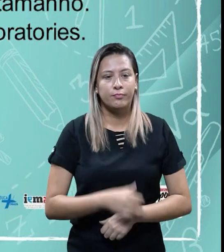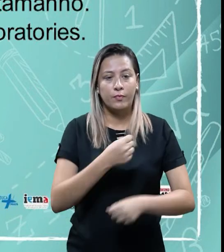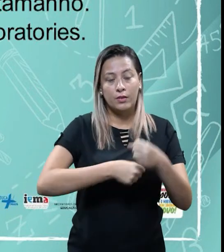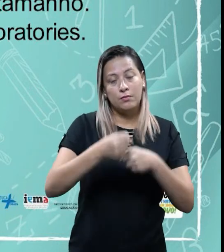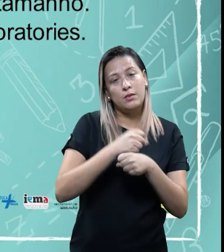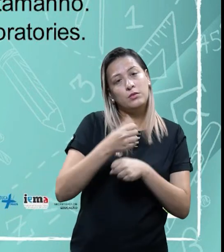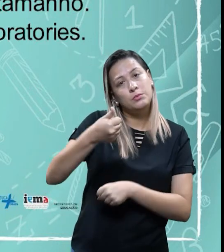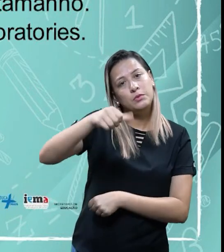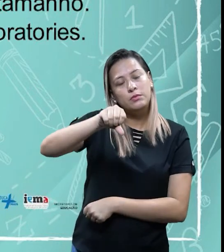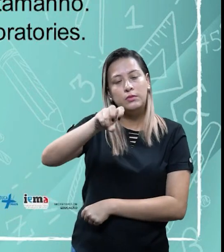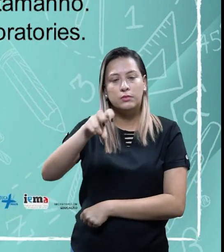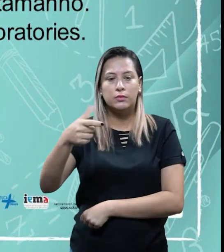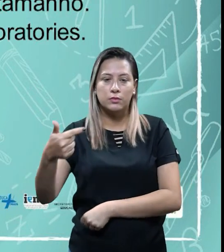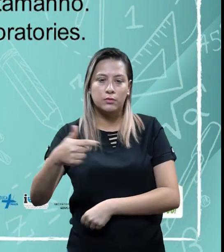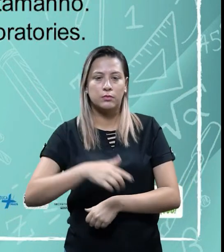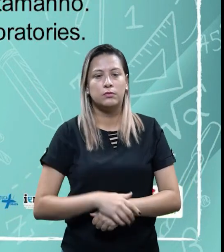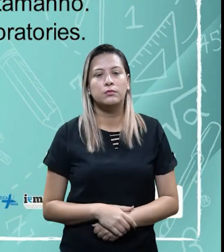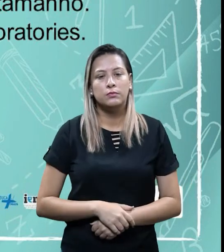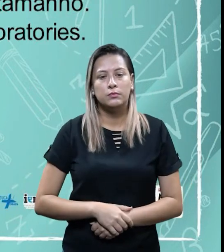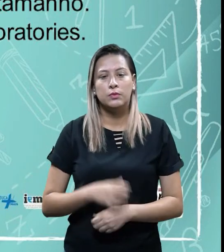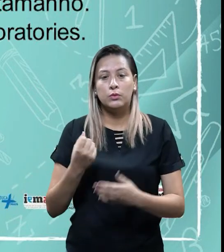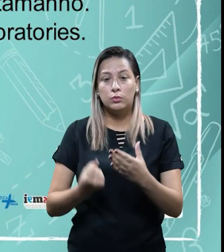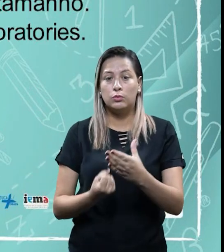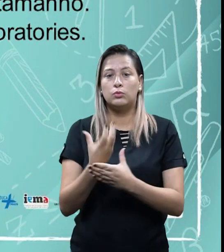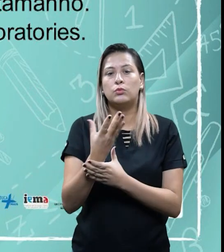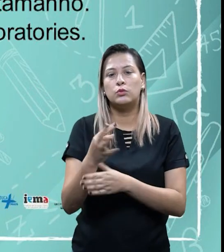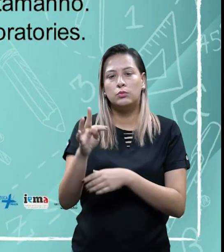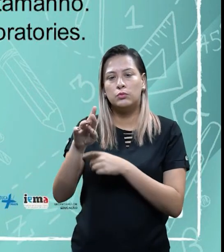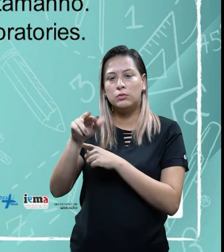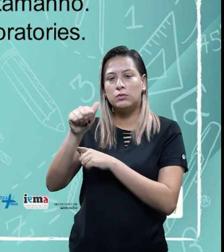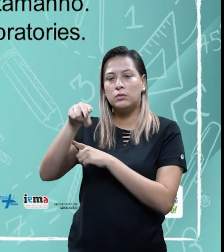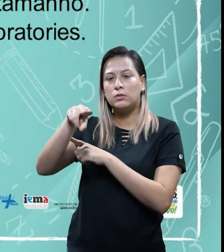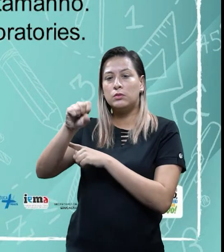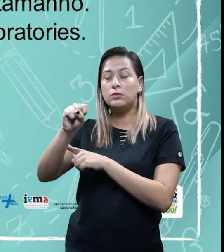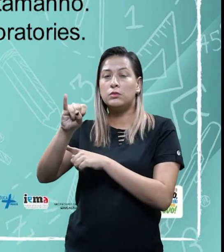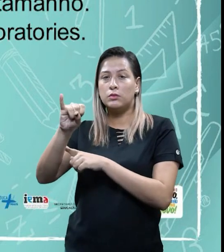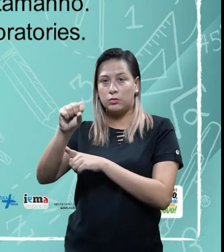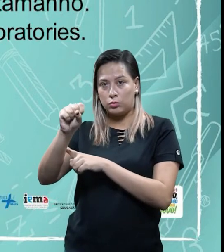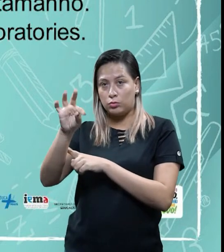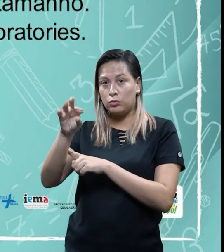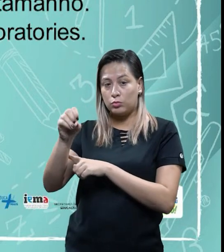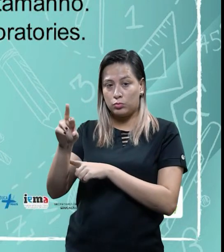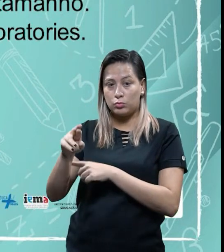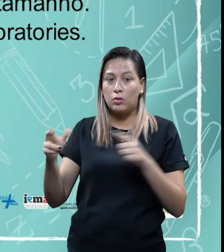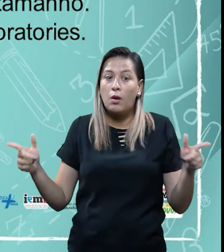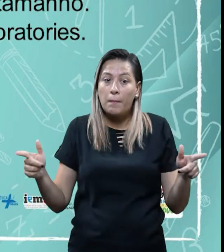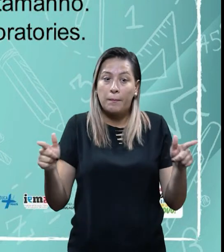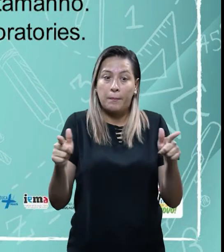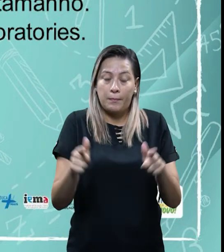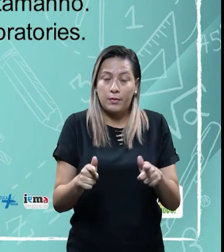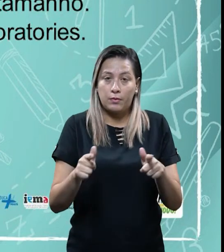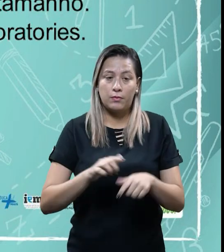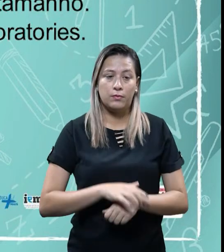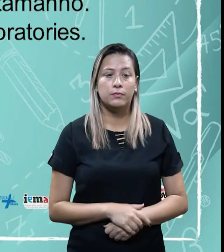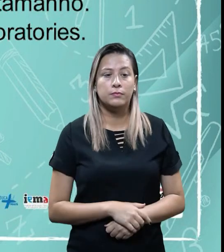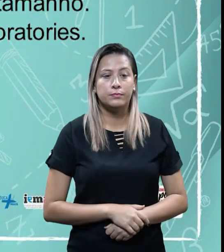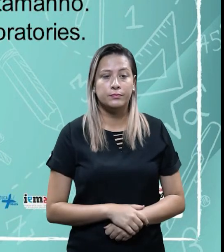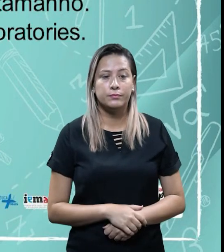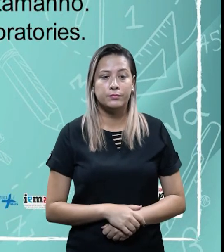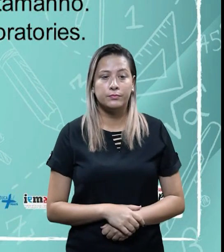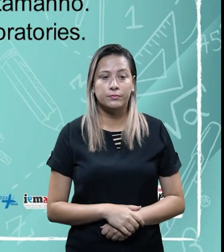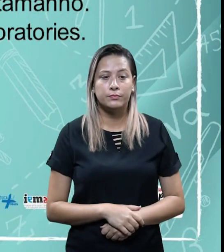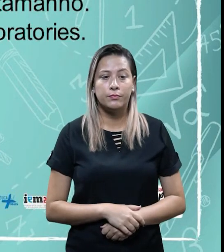Em 1952 foi inventado o transistor pela Bell Laboratories, tá? Eles eram menores, mais